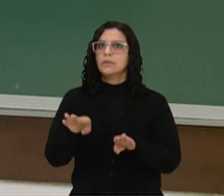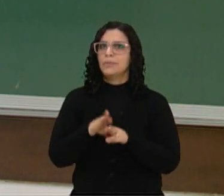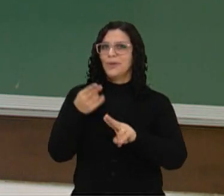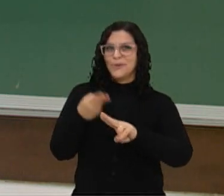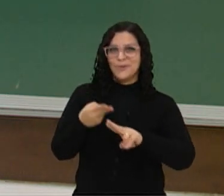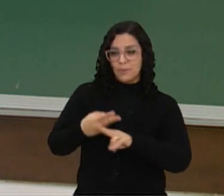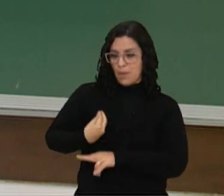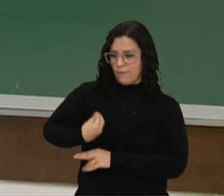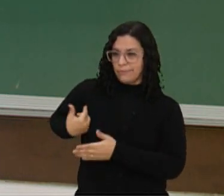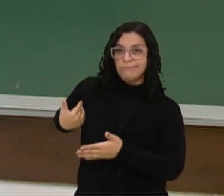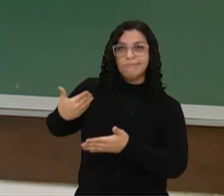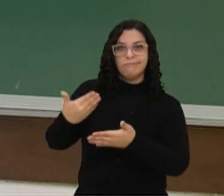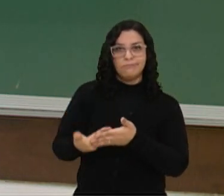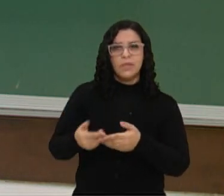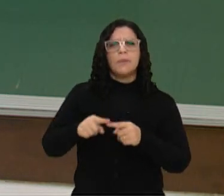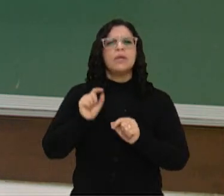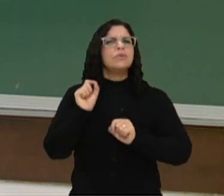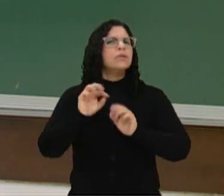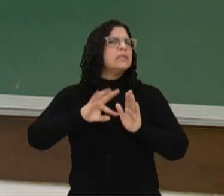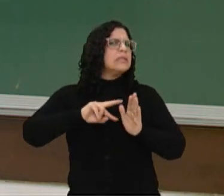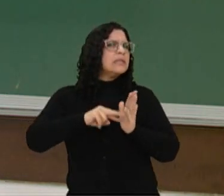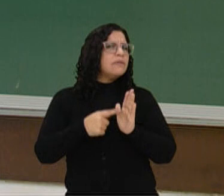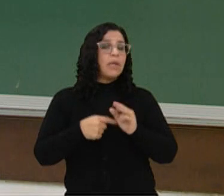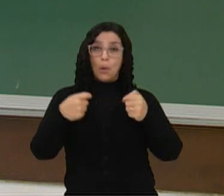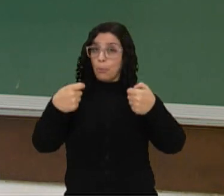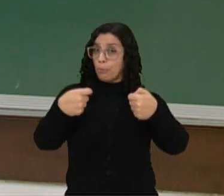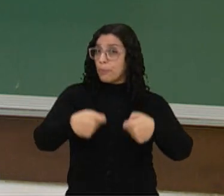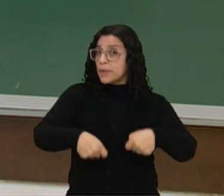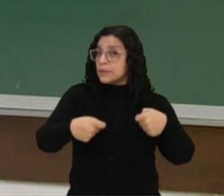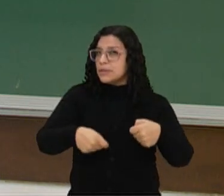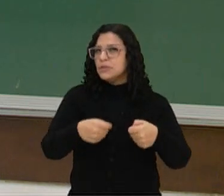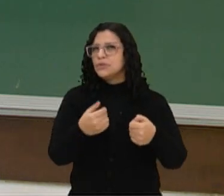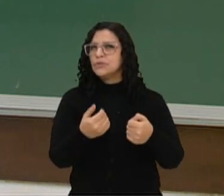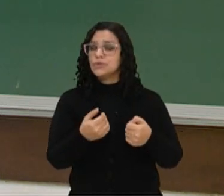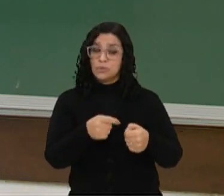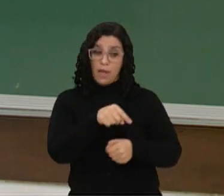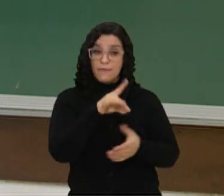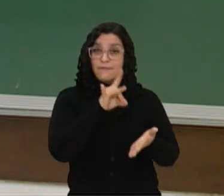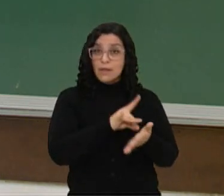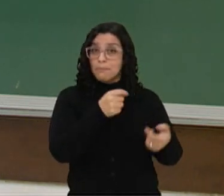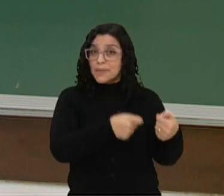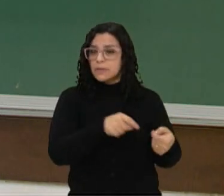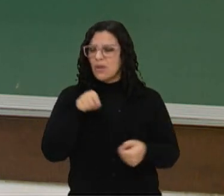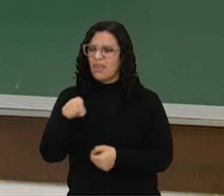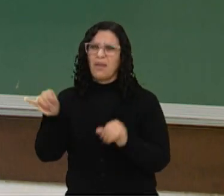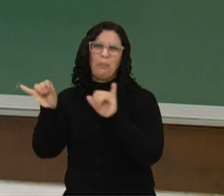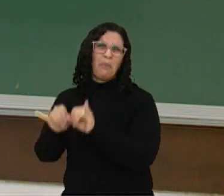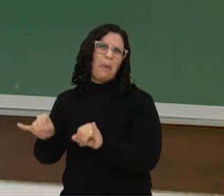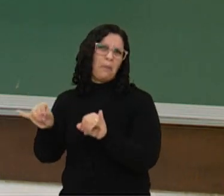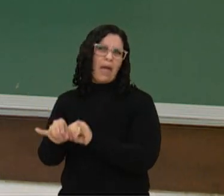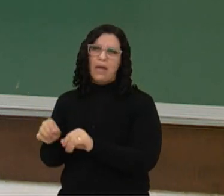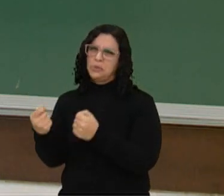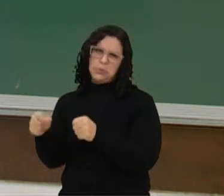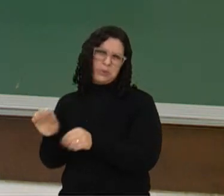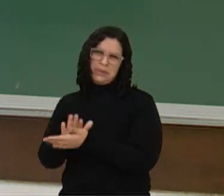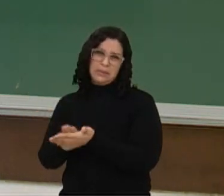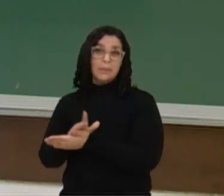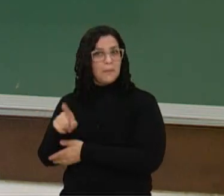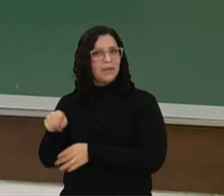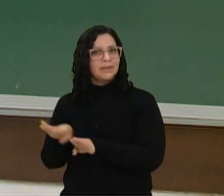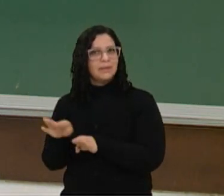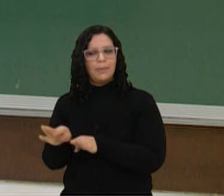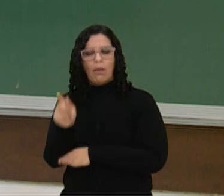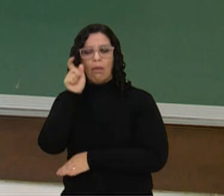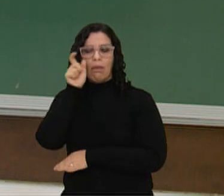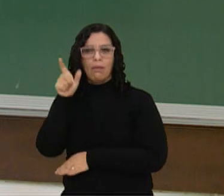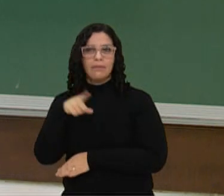da nossa vida. Mas o que é necessário, o que é supérfluo, o que é importante, o que não é tão importante, mas que